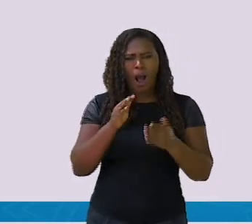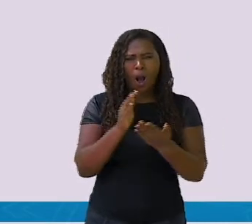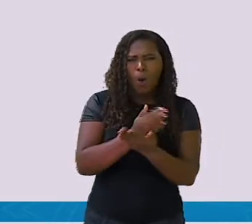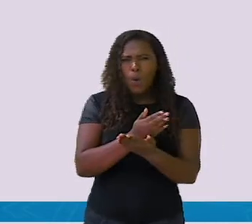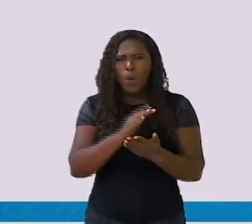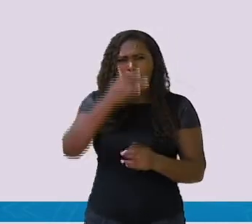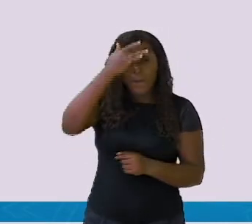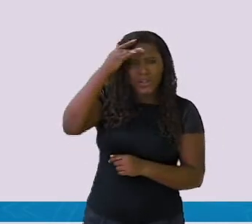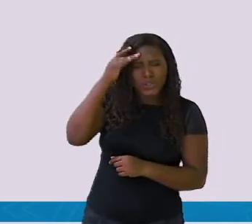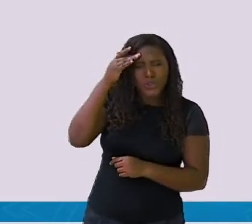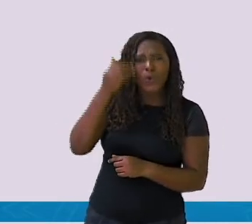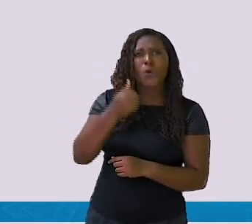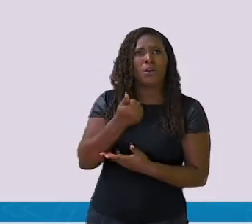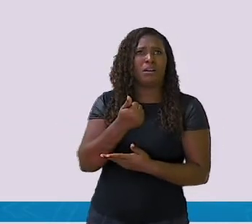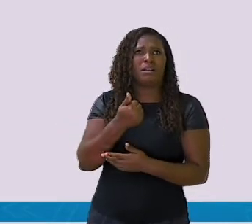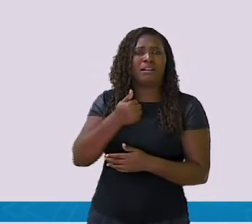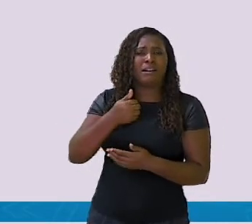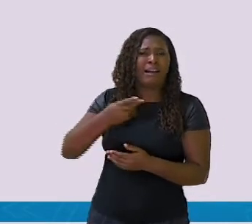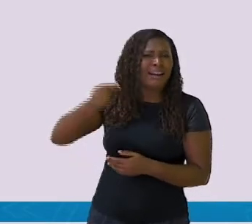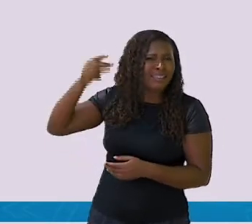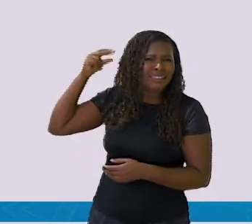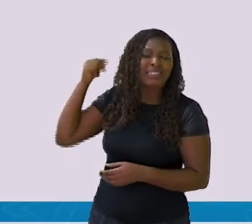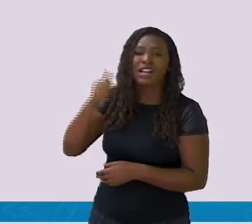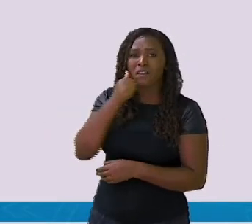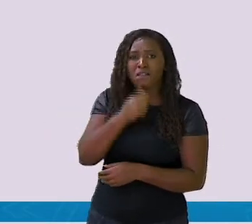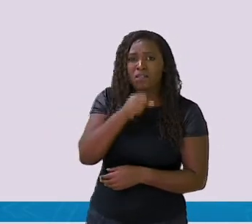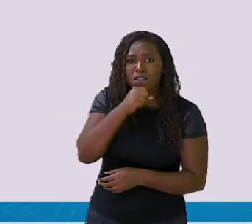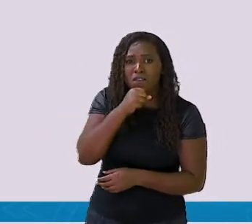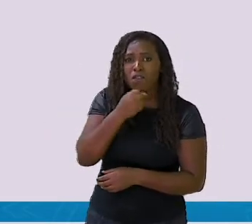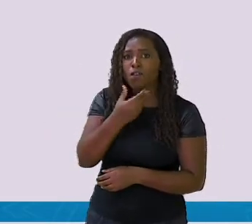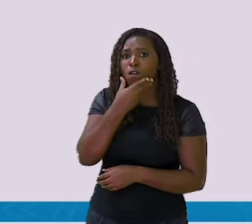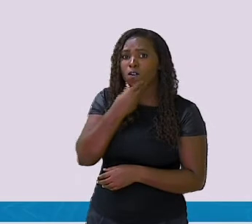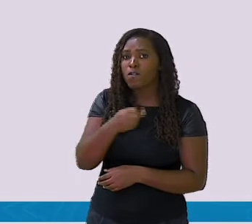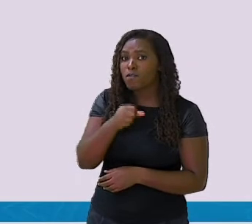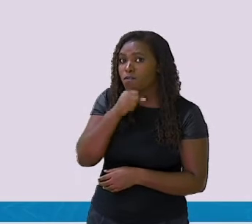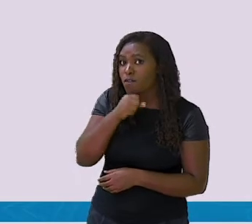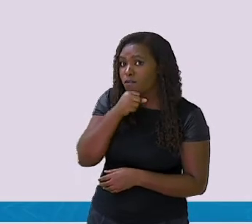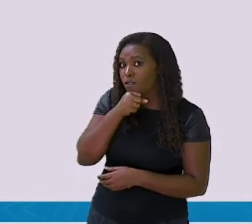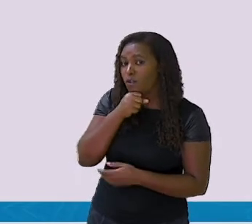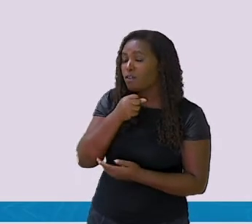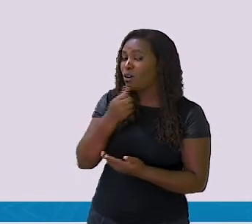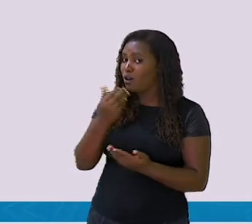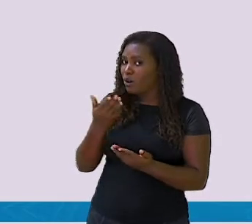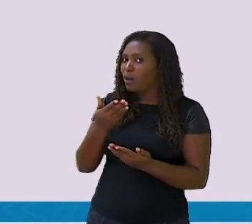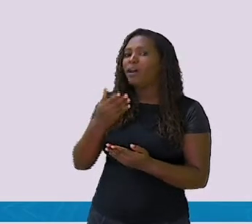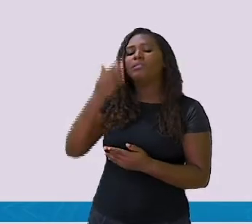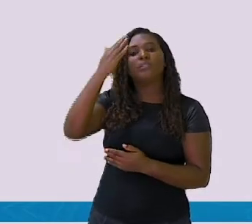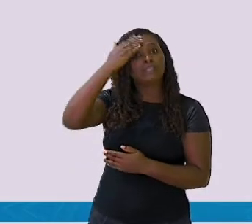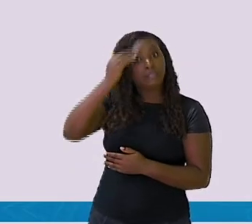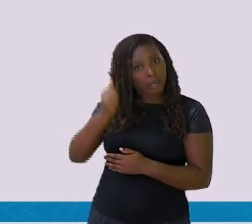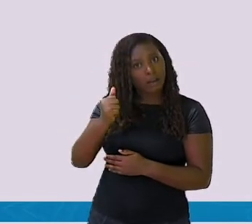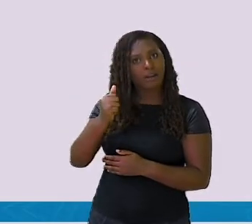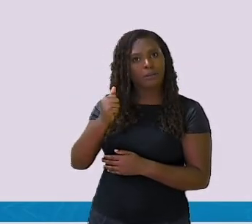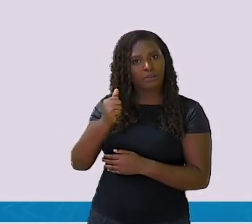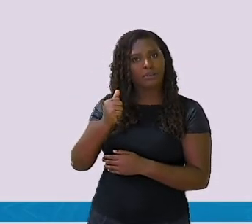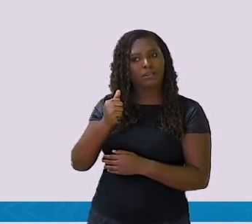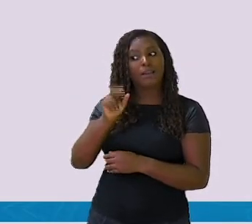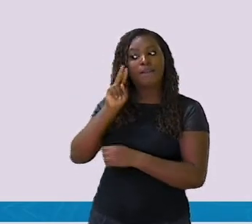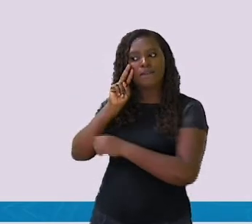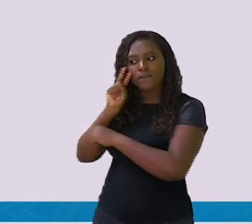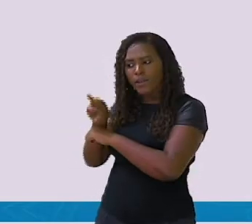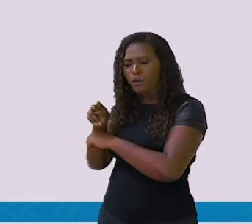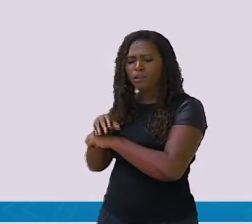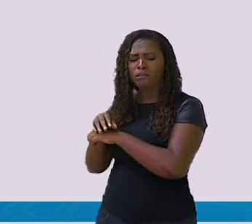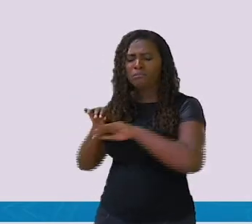aí para os avós, para pessoas que têm mais idade, que eles vão conseguir falar que há pouco tempo atrás já havia